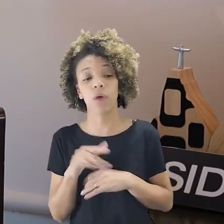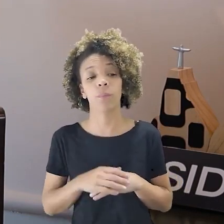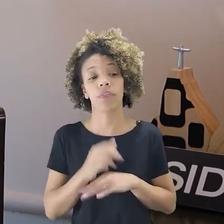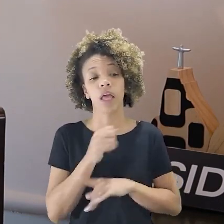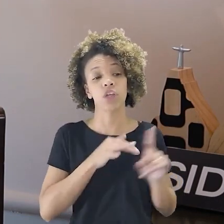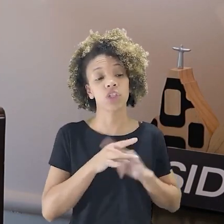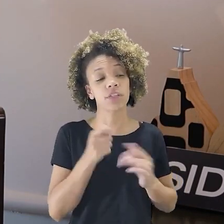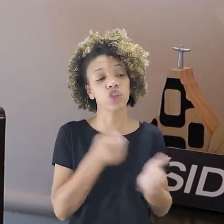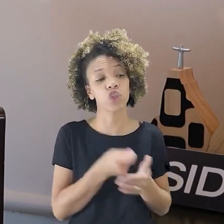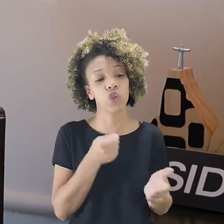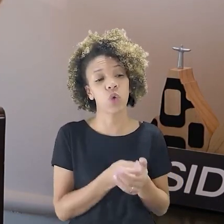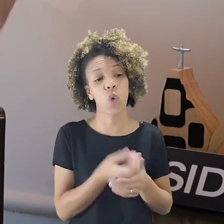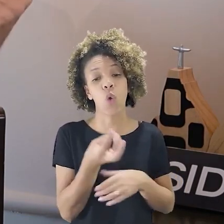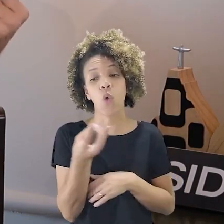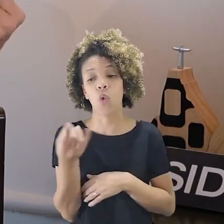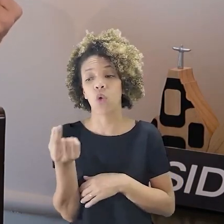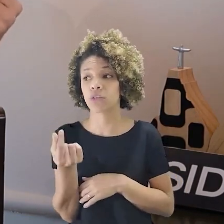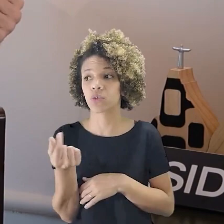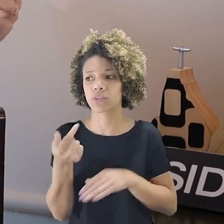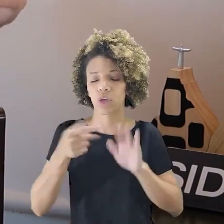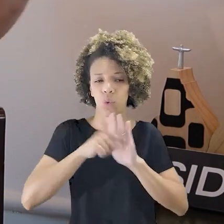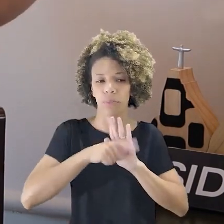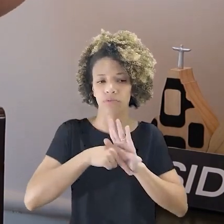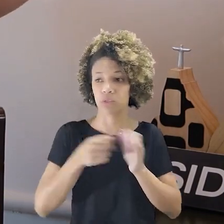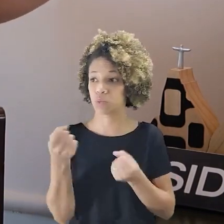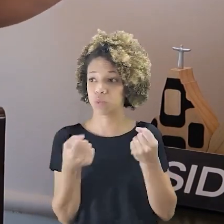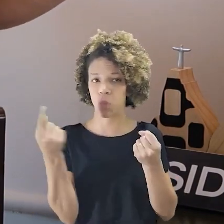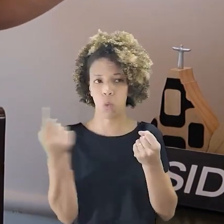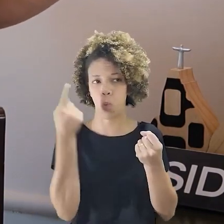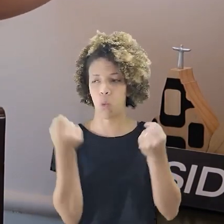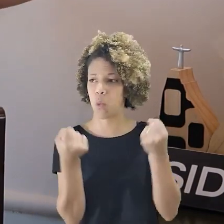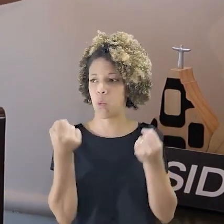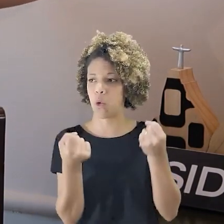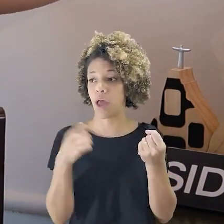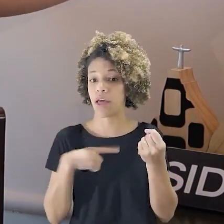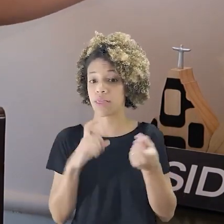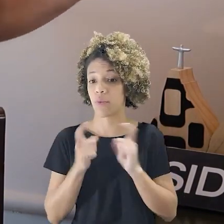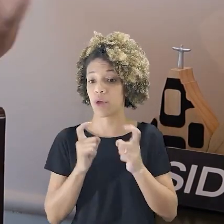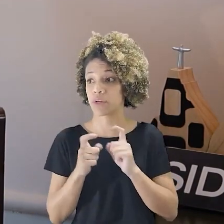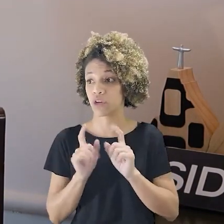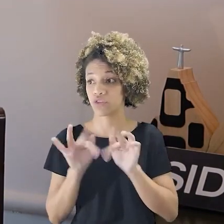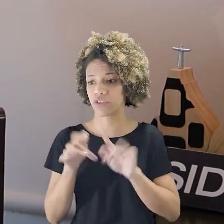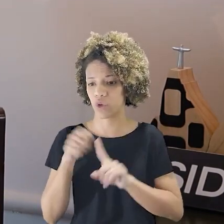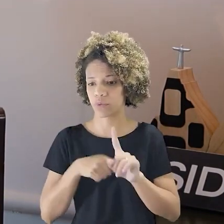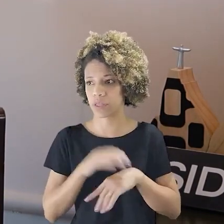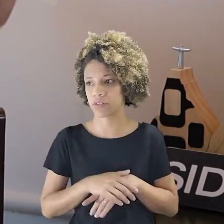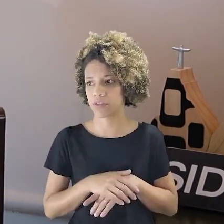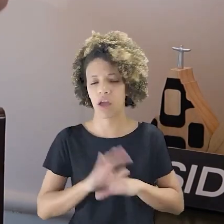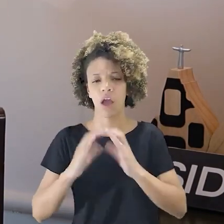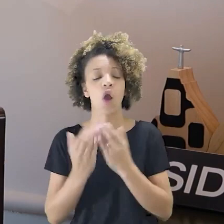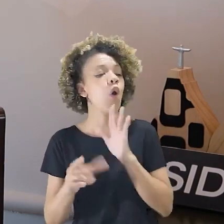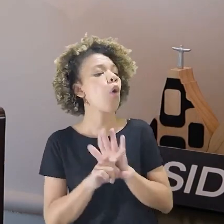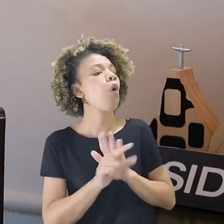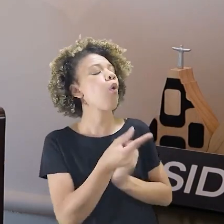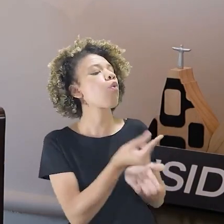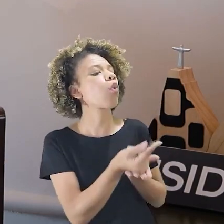a sociedade cobra até quanto que eu gastei de combustível. Se eu ficar rodando com a viatura o tempo todo, tem uma reunião no final do mês e a Câmara Municipal pergunta: quanto